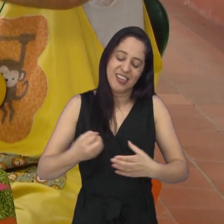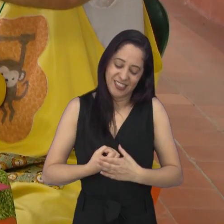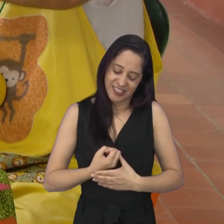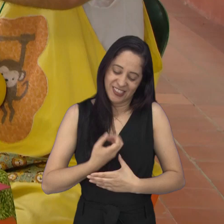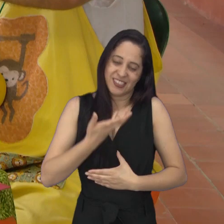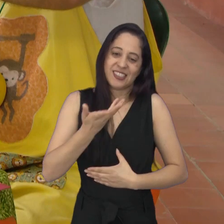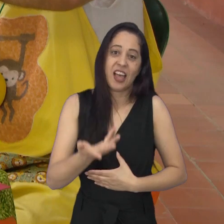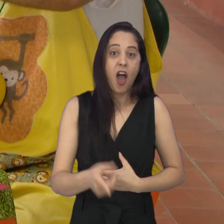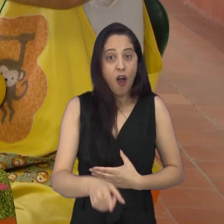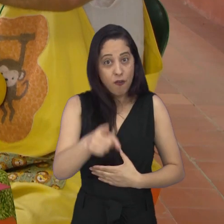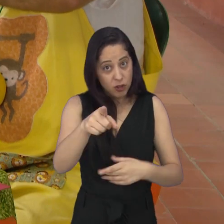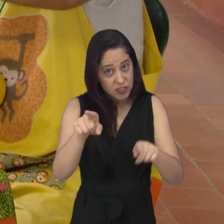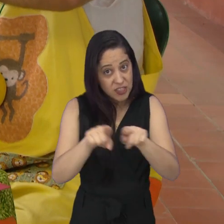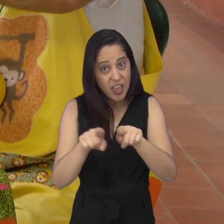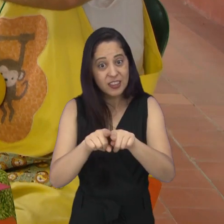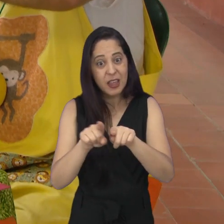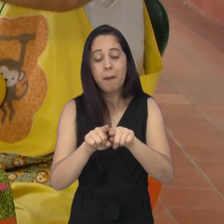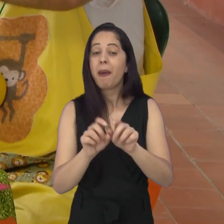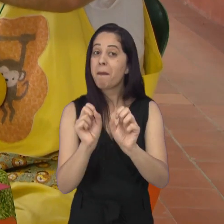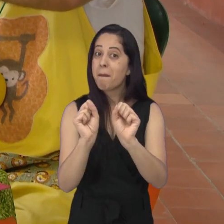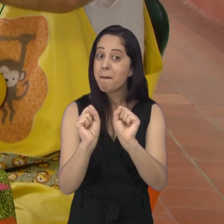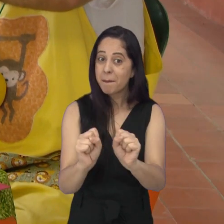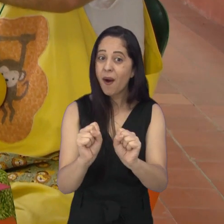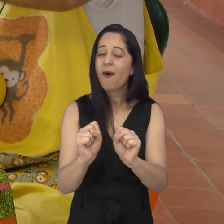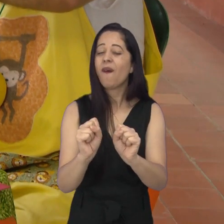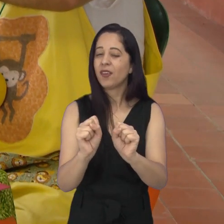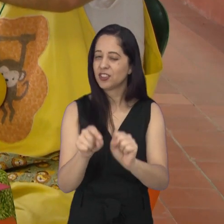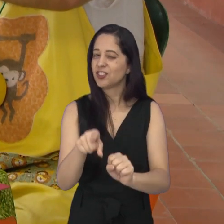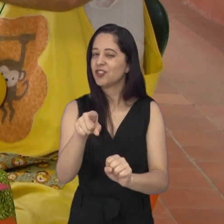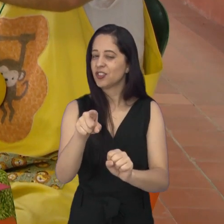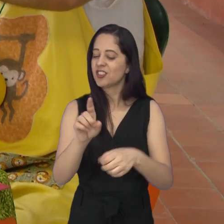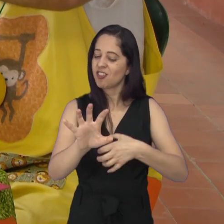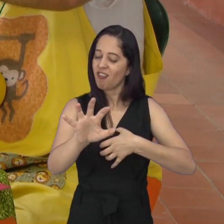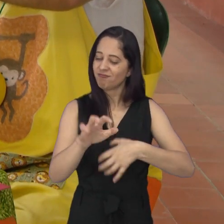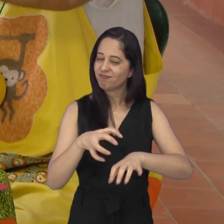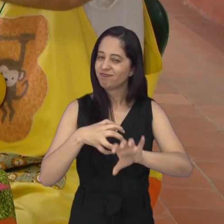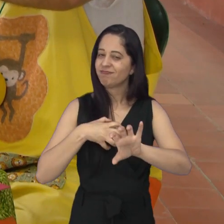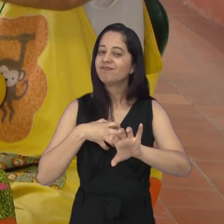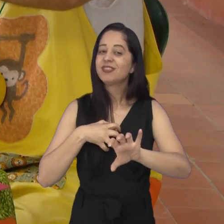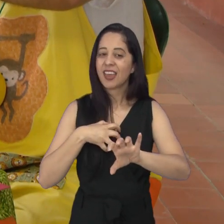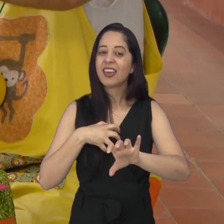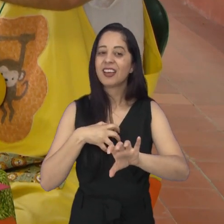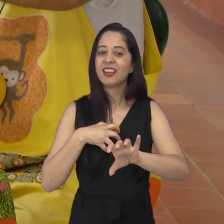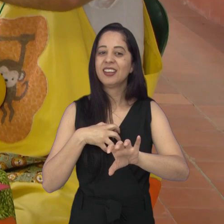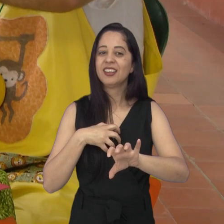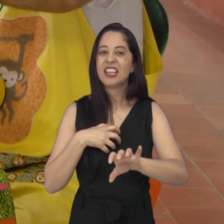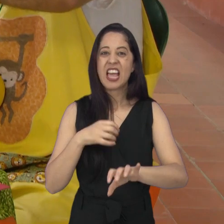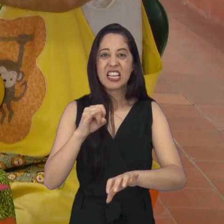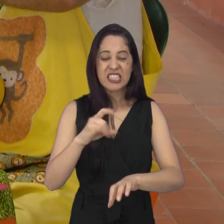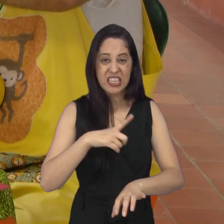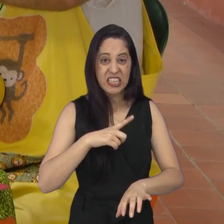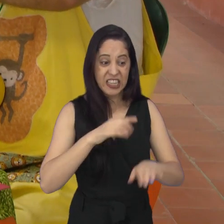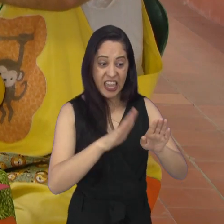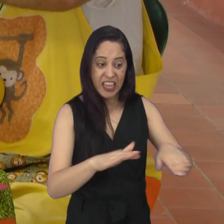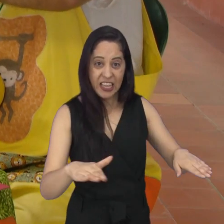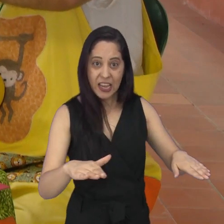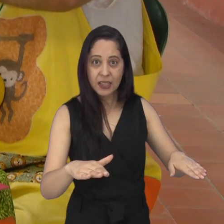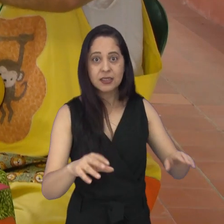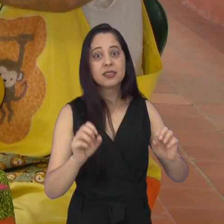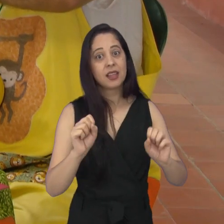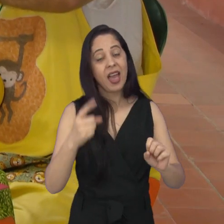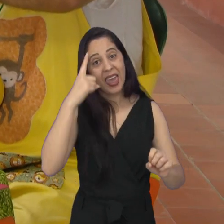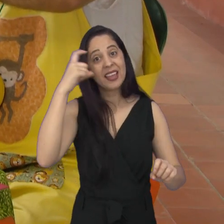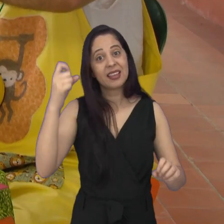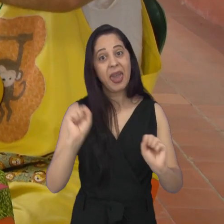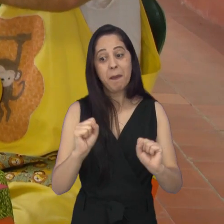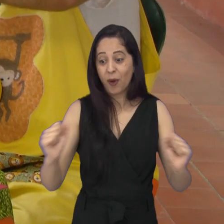E você com certeza também se identificou em alguma parte da sua vida aí, ou se tem criança em casa, tá aí